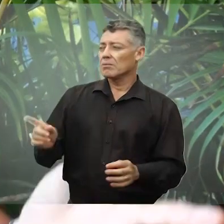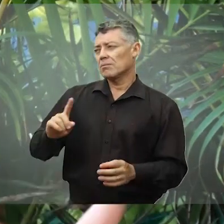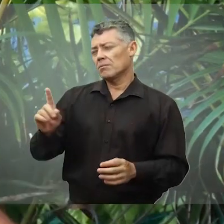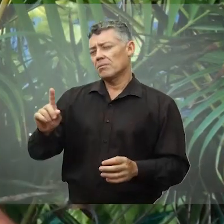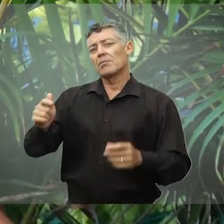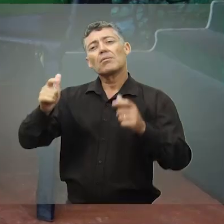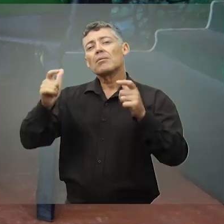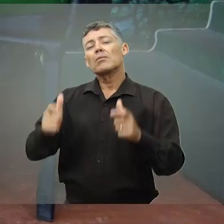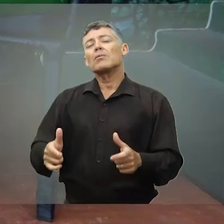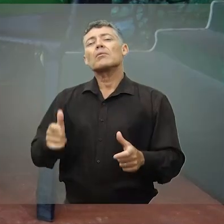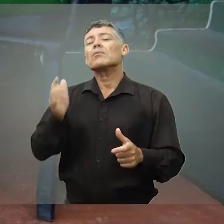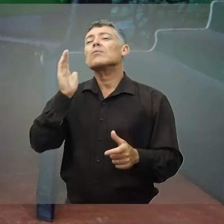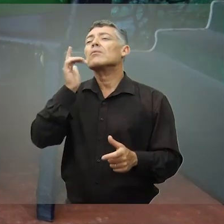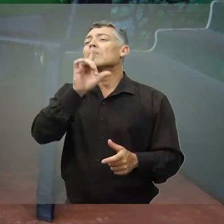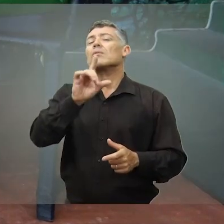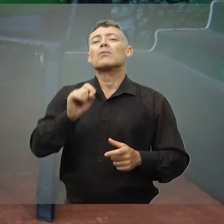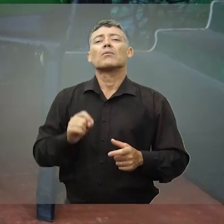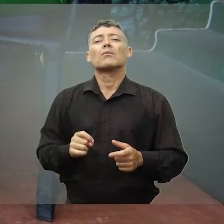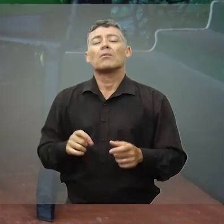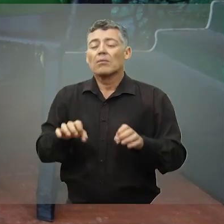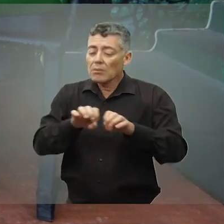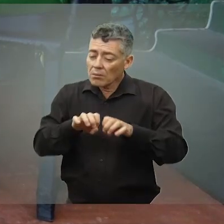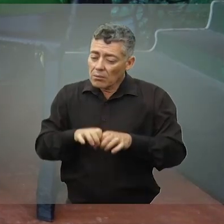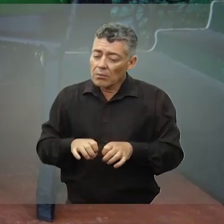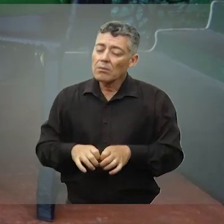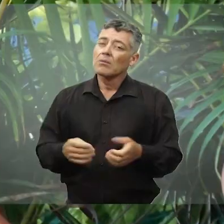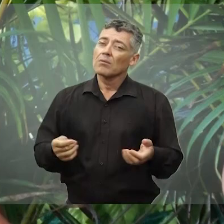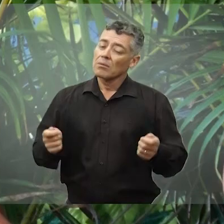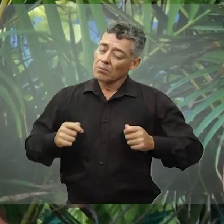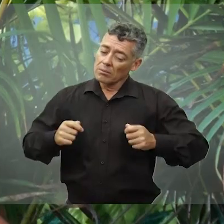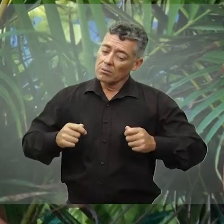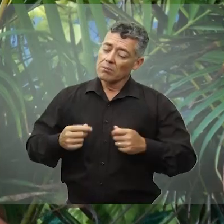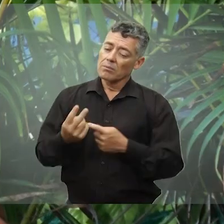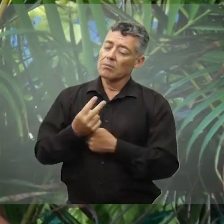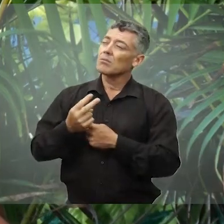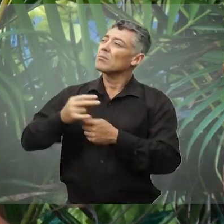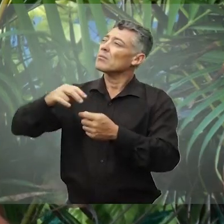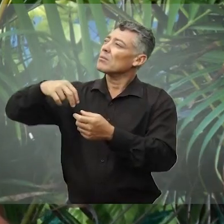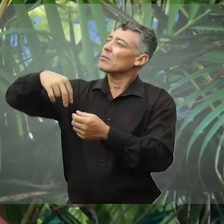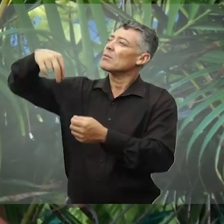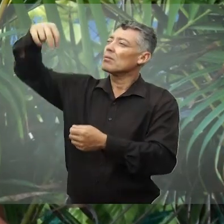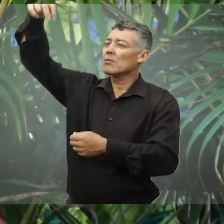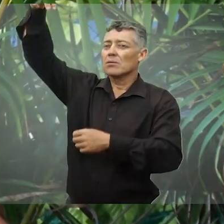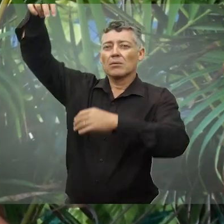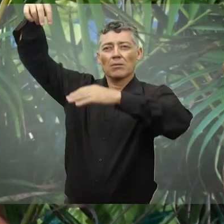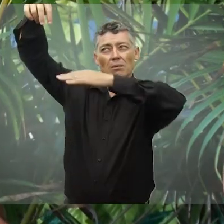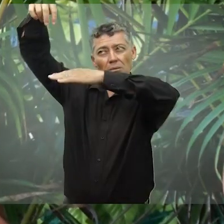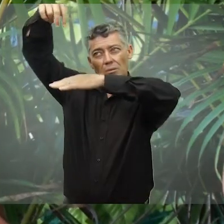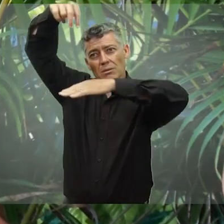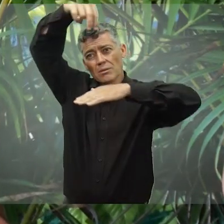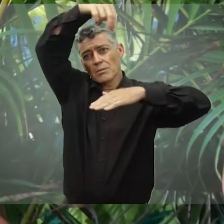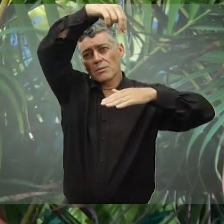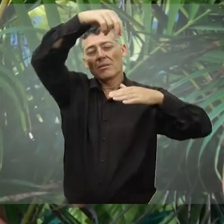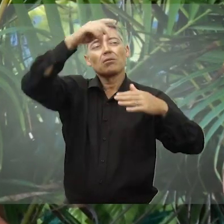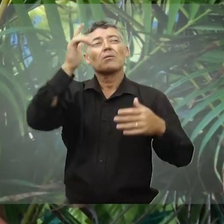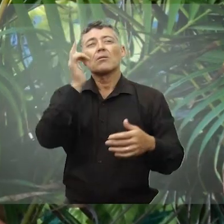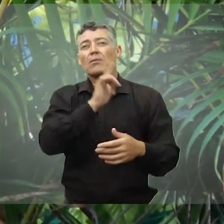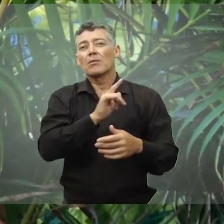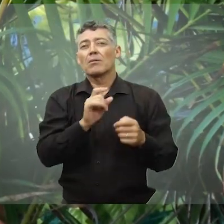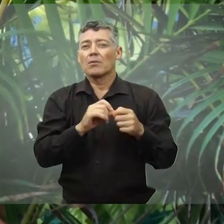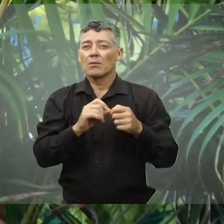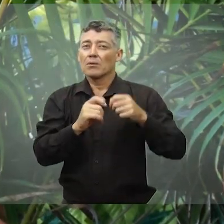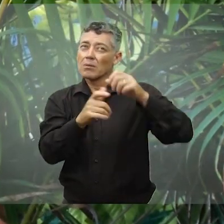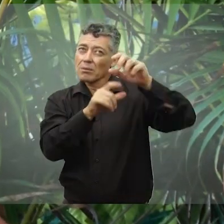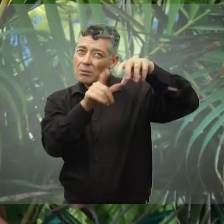qualquer lugar que dá. Eu tenho que ter uma estrutura alta, que eu vá passar por ela e que a gente consiga fazer uma